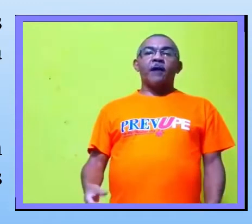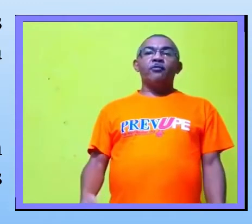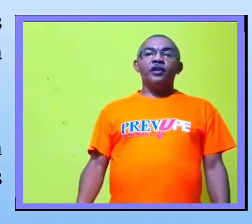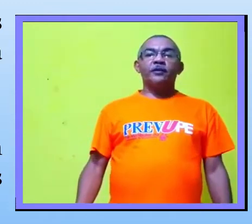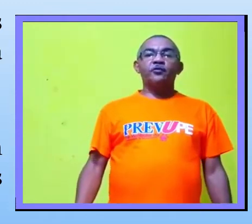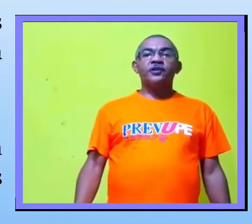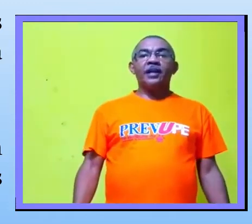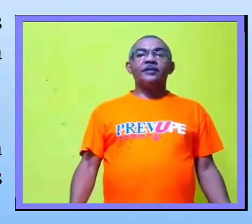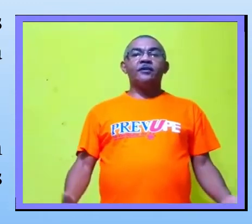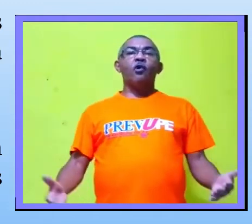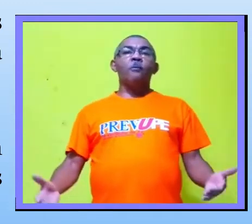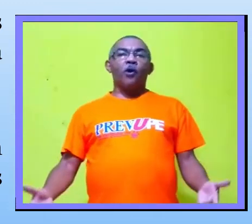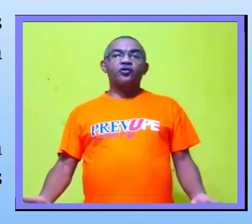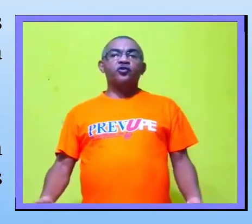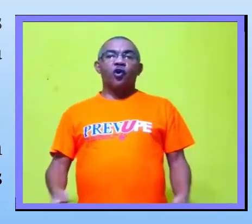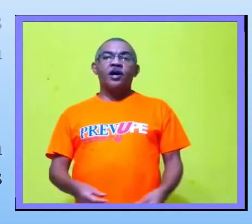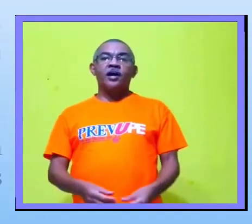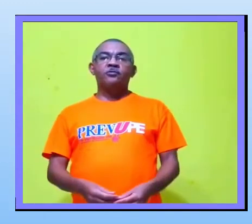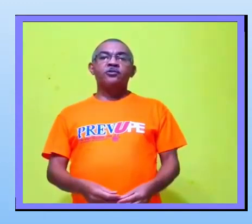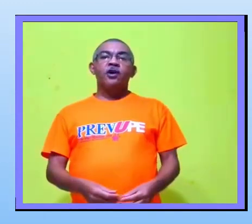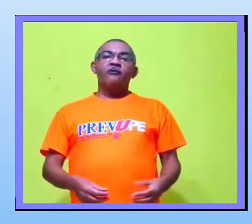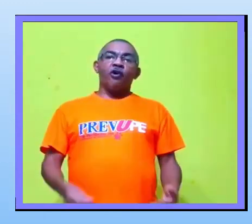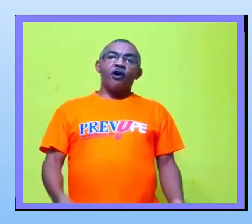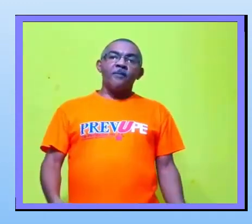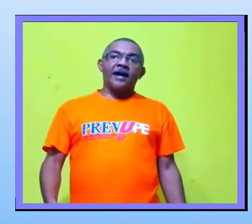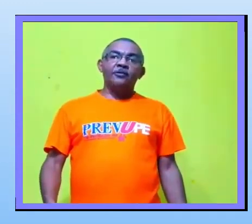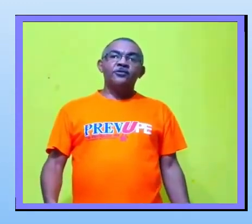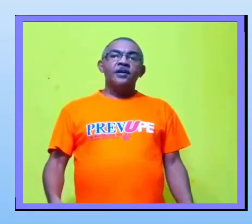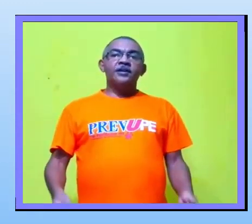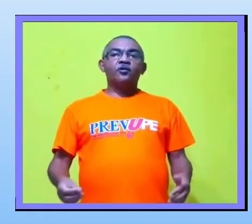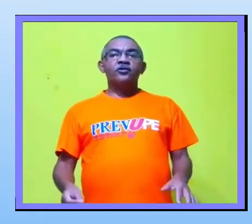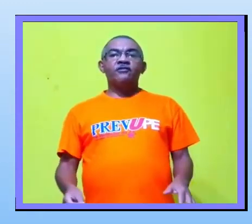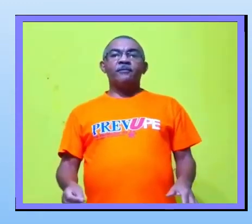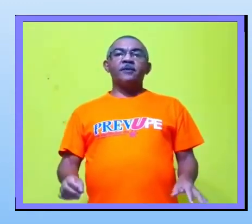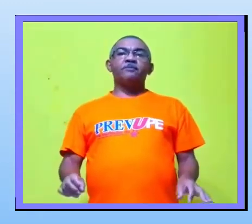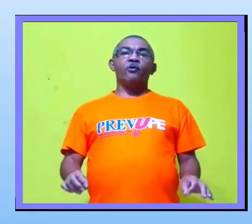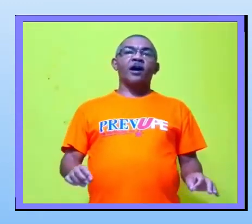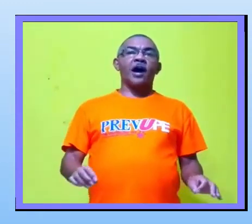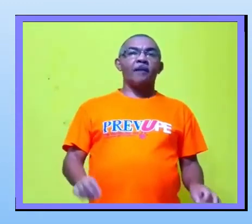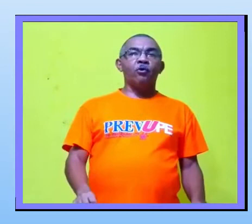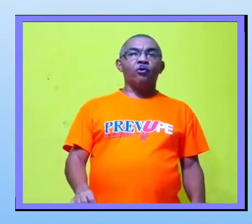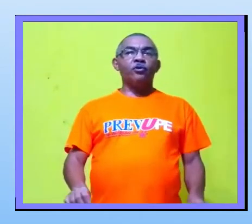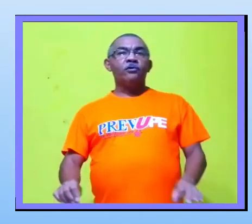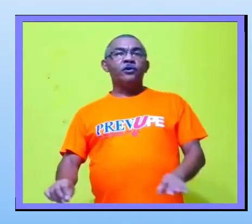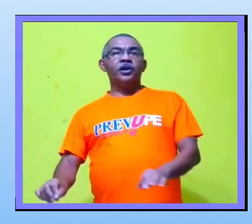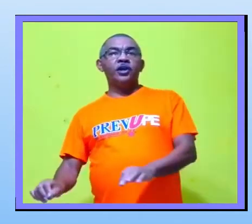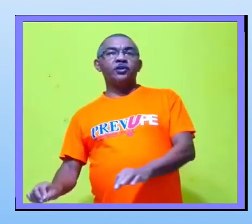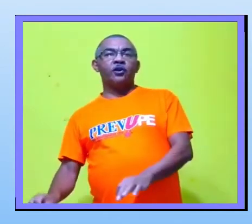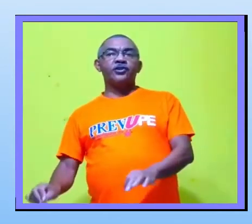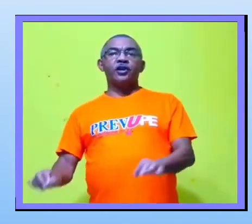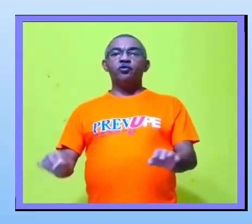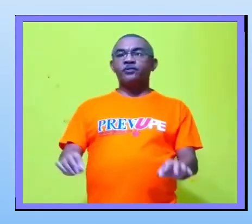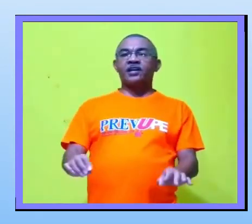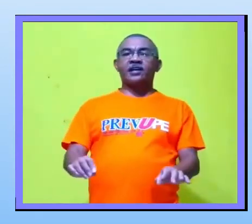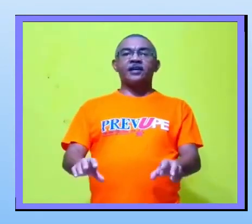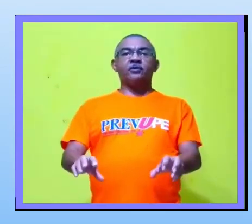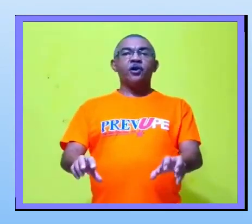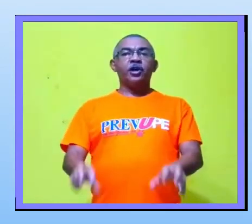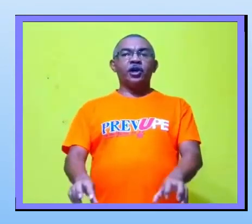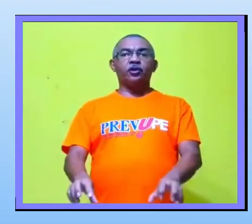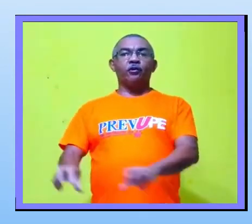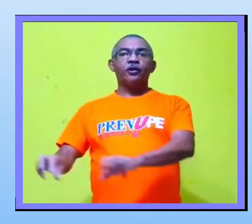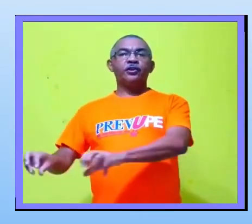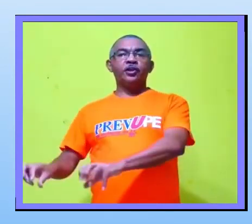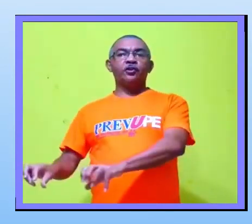os hidrocarbonetos, eles são compostos orgânicos formados exclusivamente por carbono e hidrogênio. O nome já está